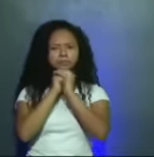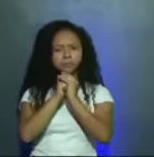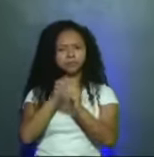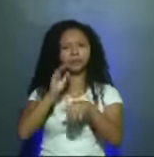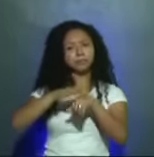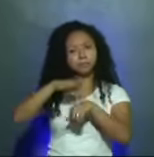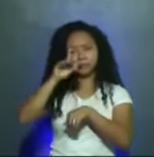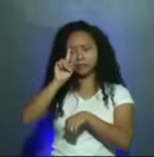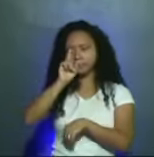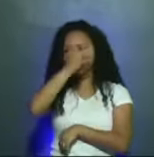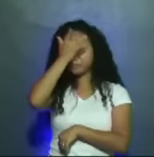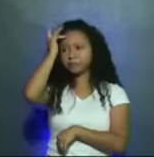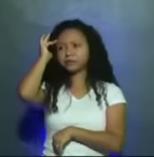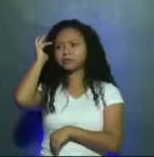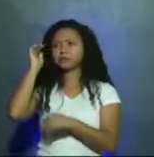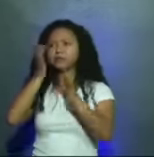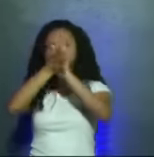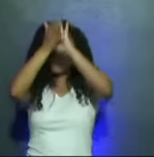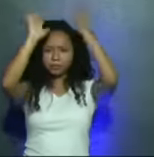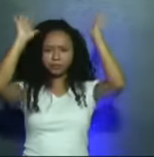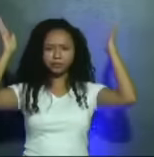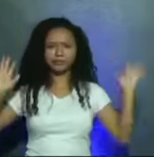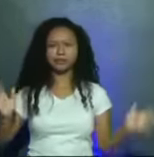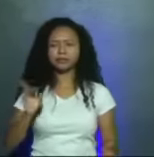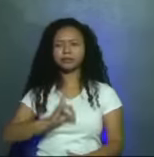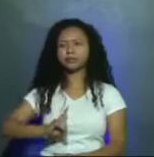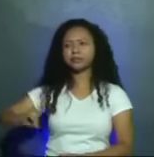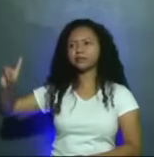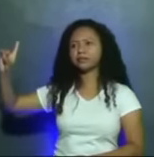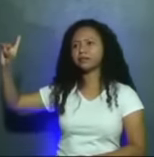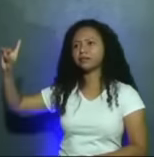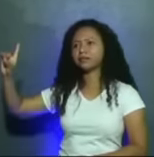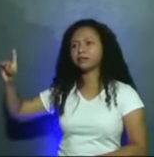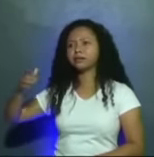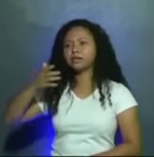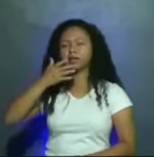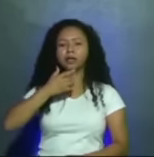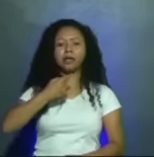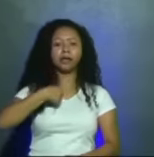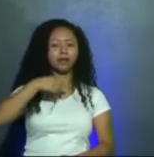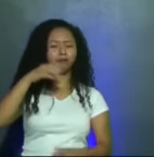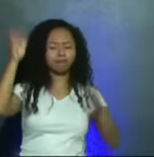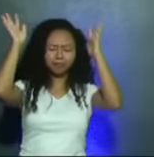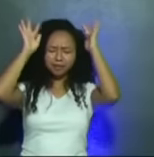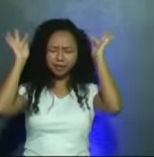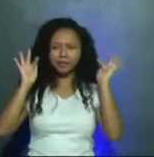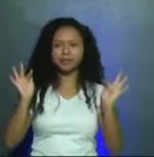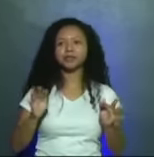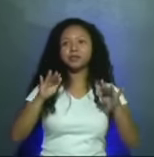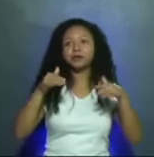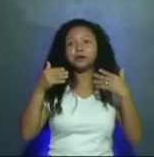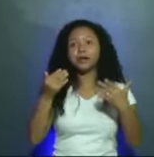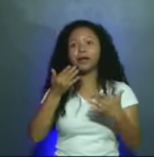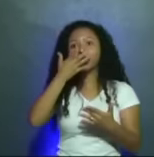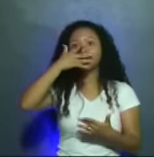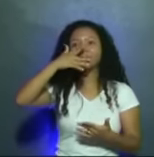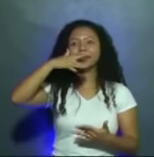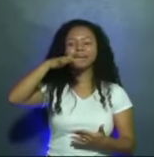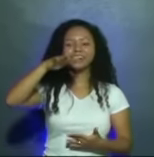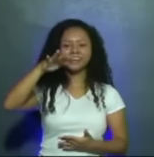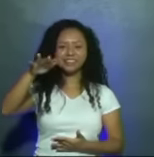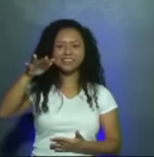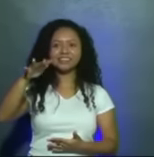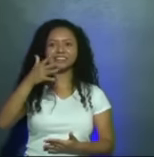glória a Deus. Ai, eu fico tão feliz quando eu vejo crianças recebendo Jesus, porque elas têm a vida toda para